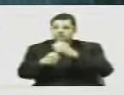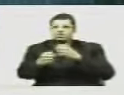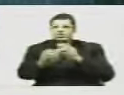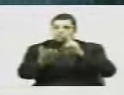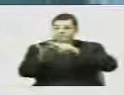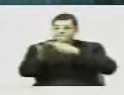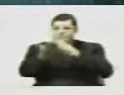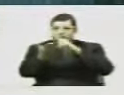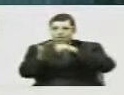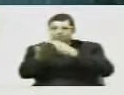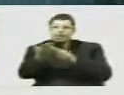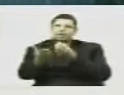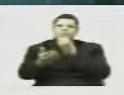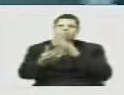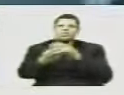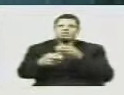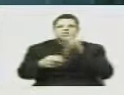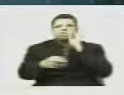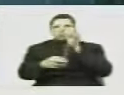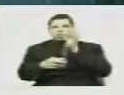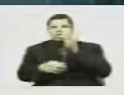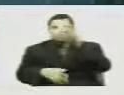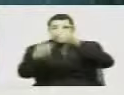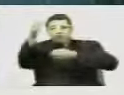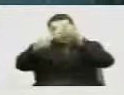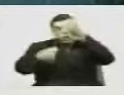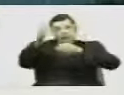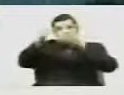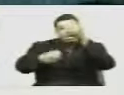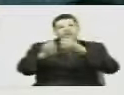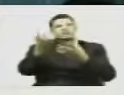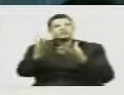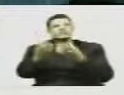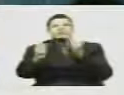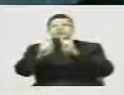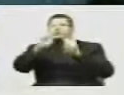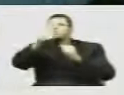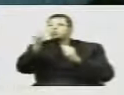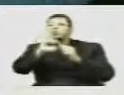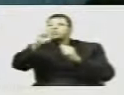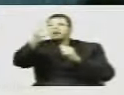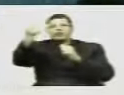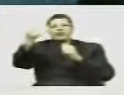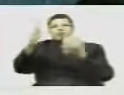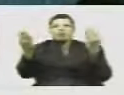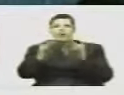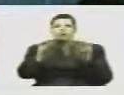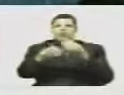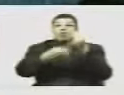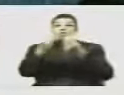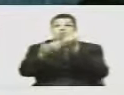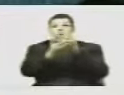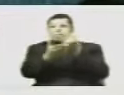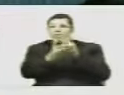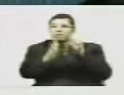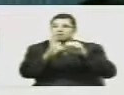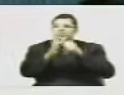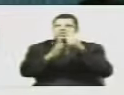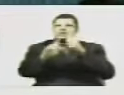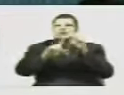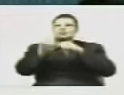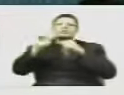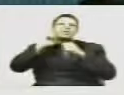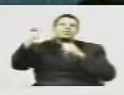margarina, o café, o leite. Medidas que encarecerão a partir do dia 1º de